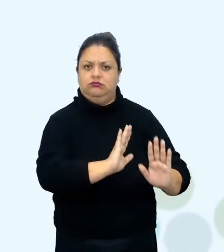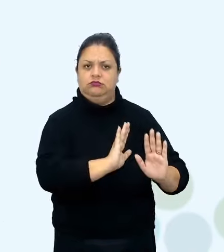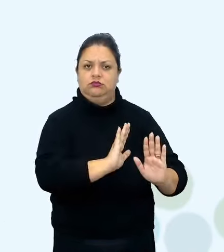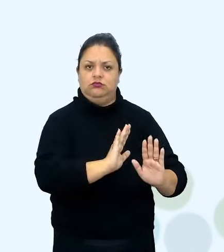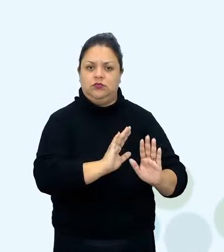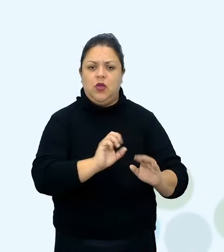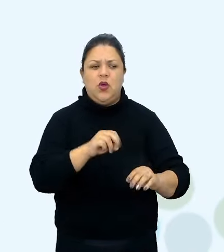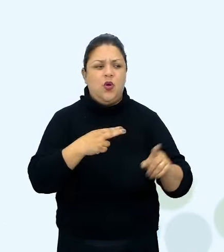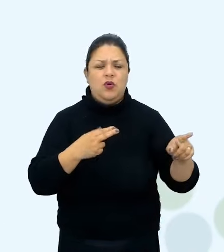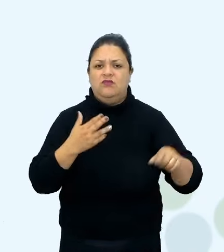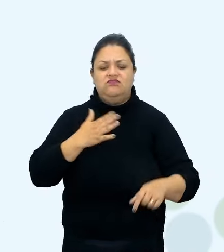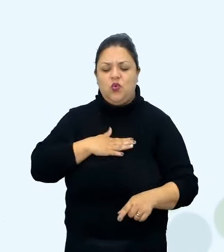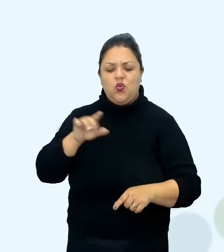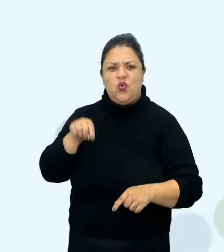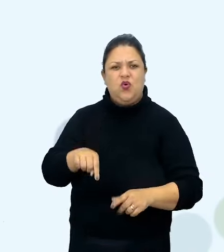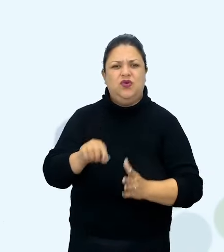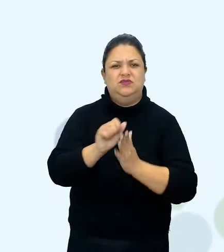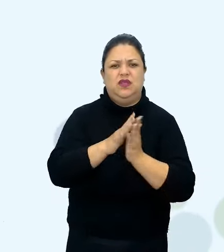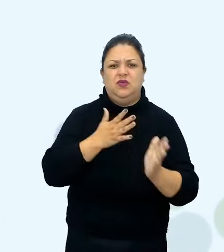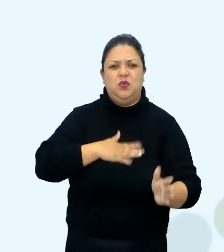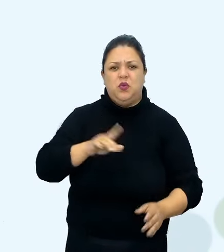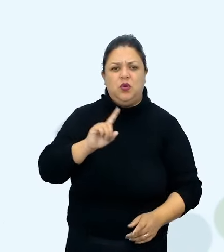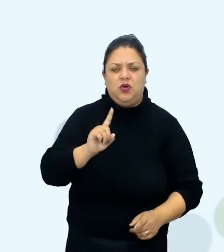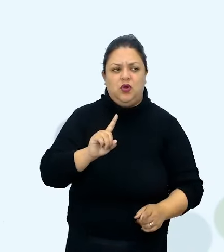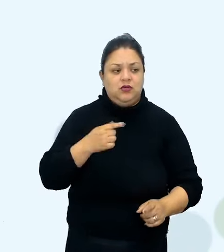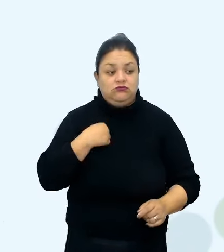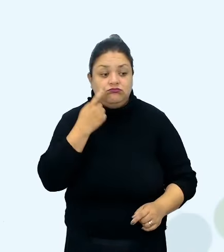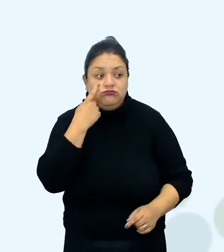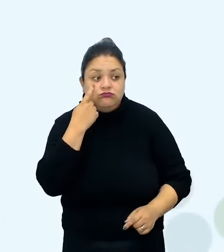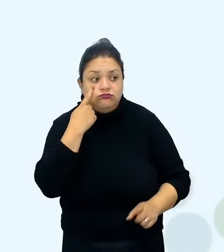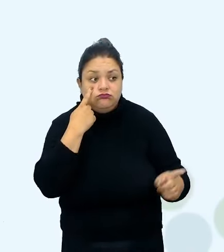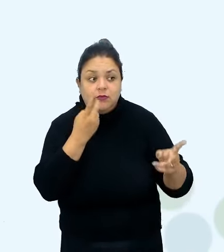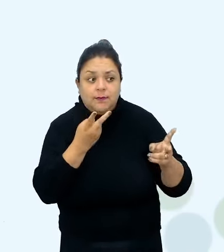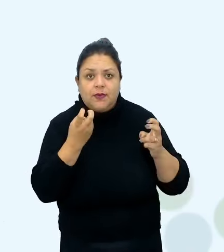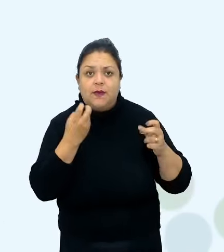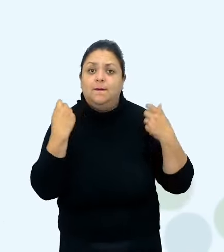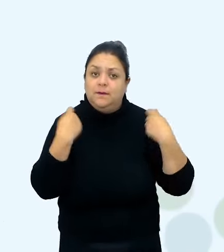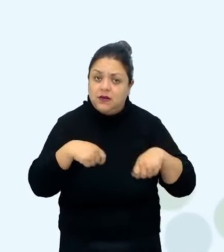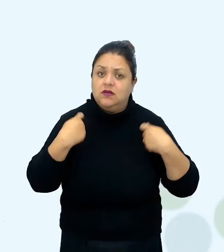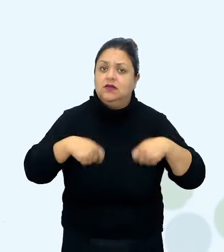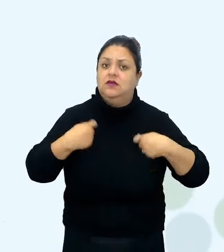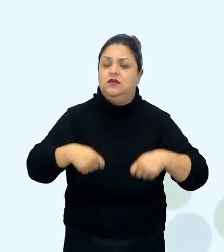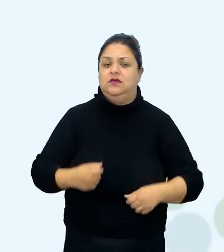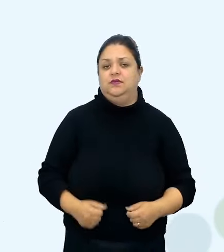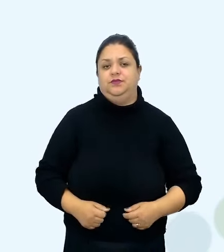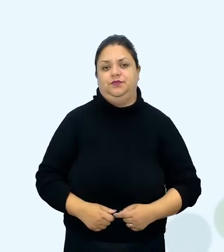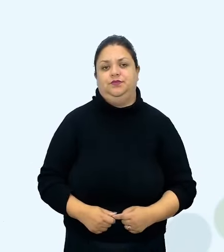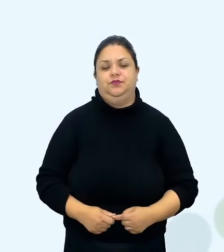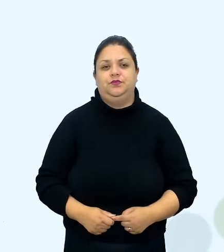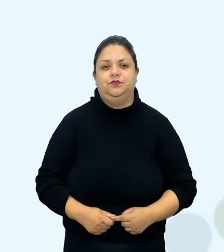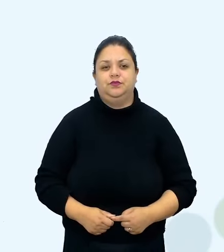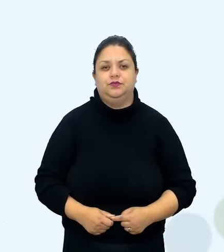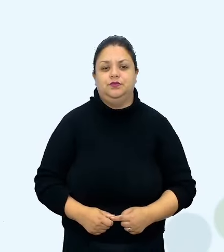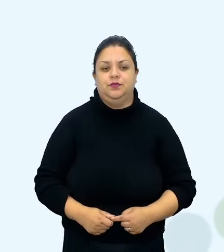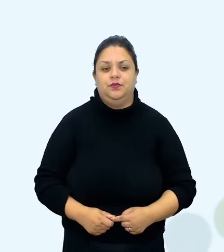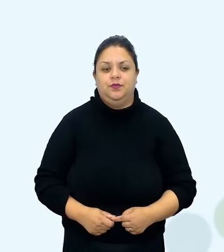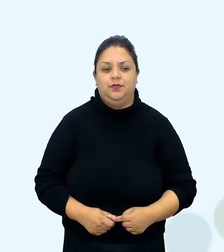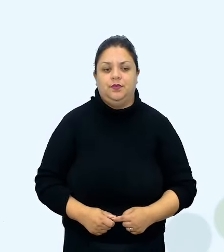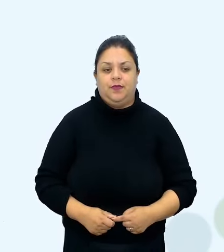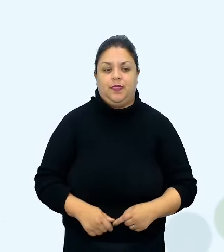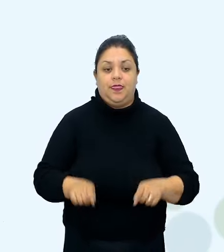algo que ela não está gostando, né? Nós temos que fazer essa interpretação, né? A gente aceitar